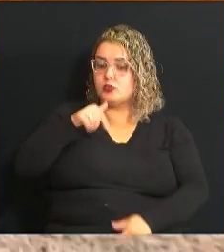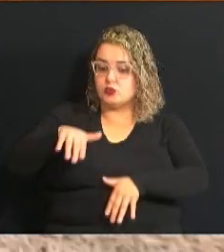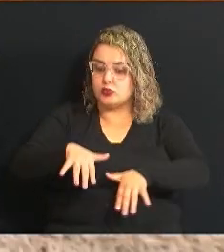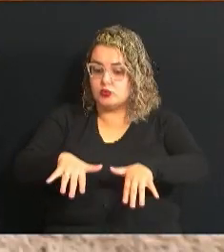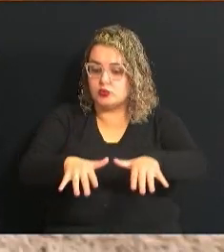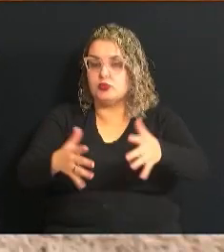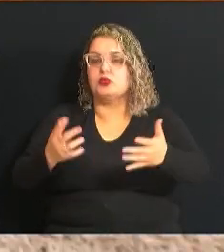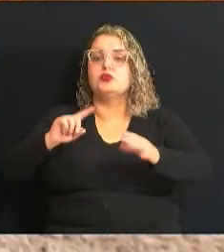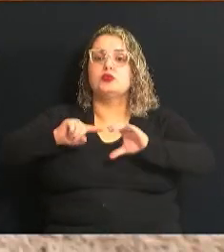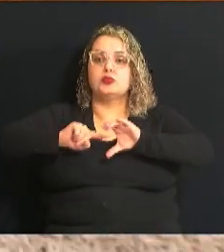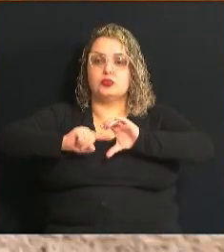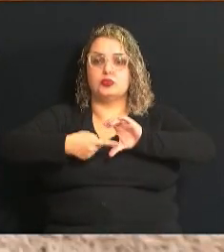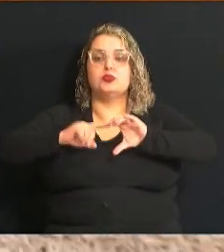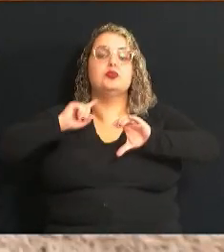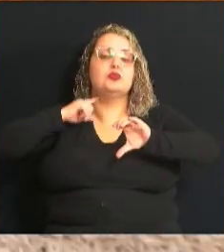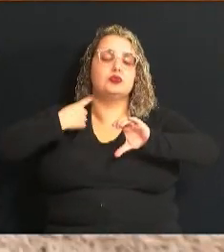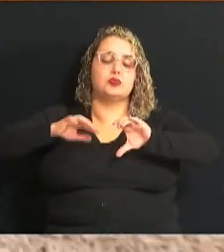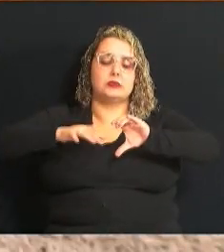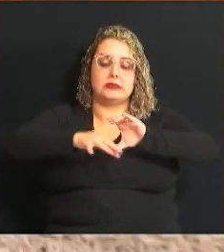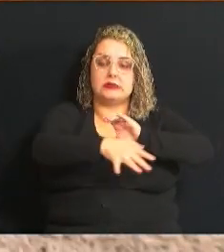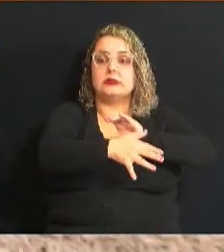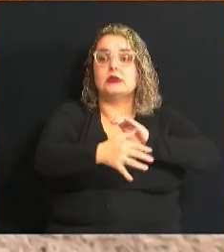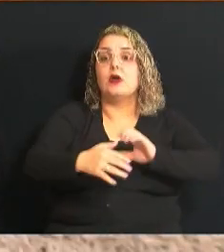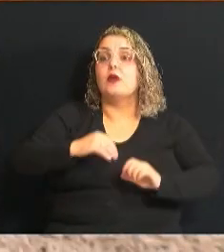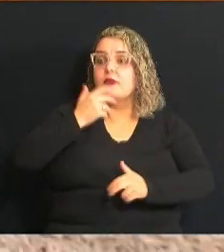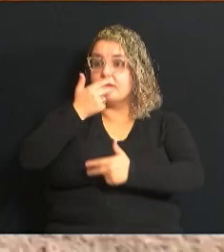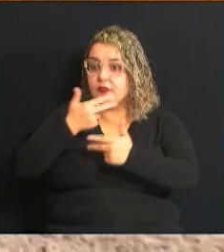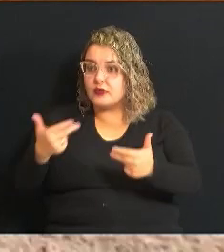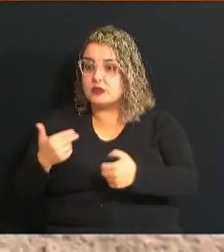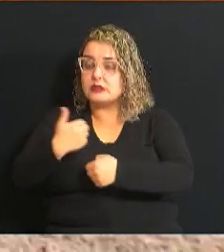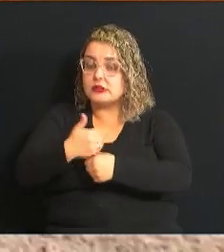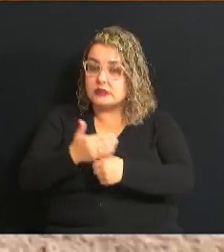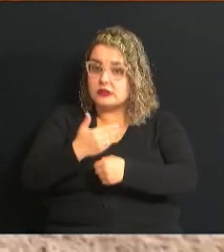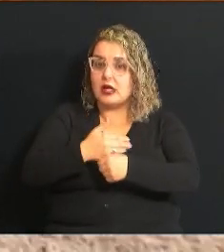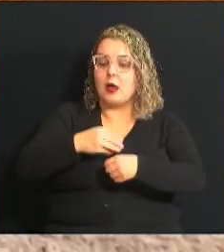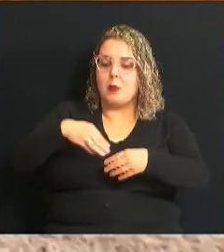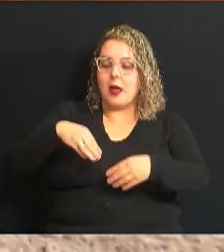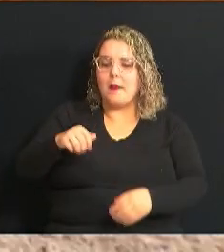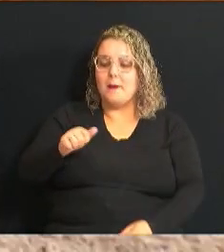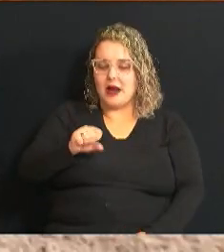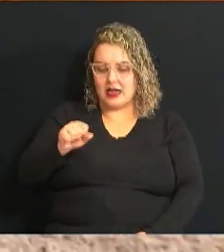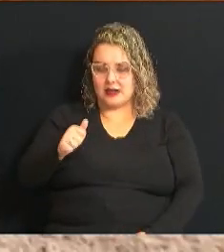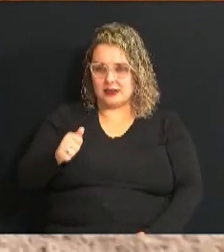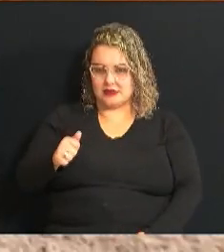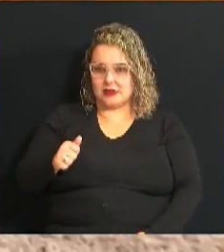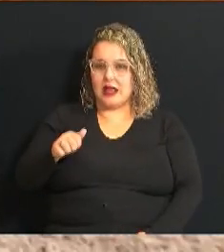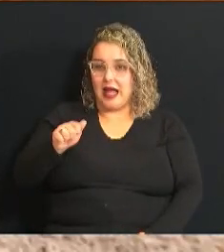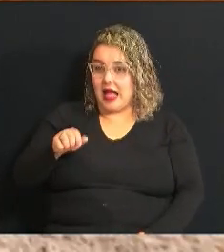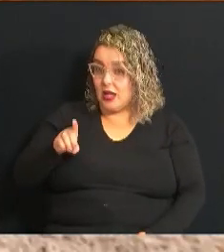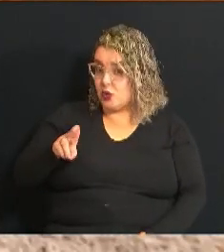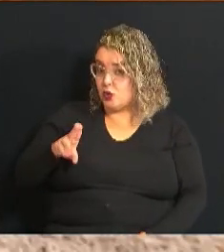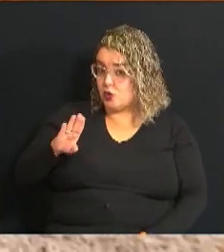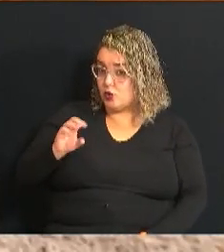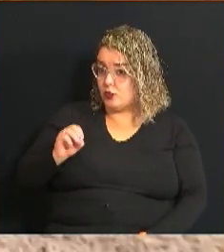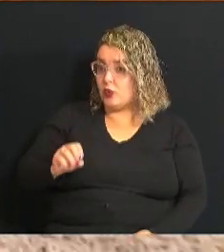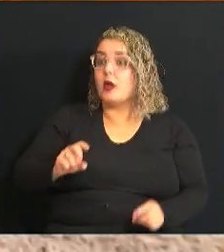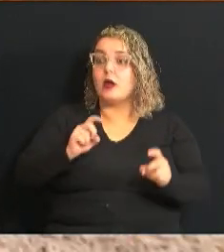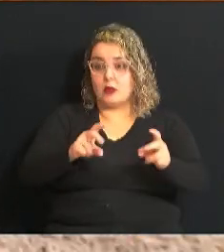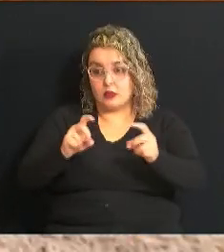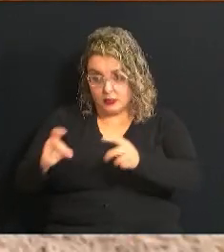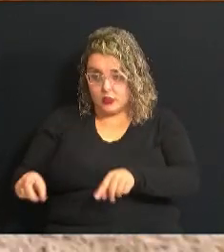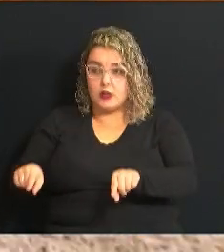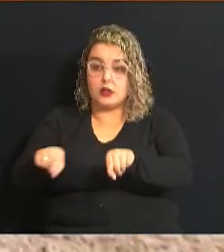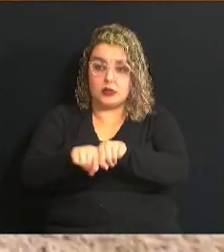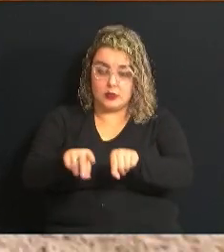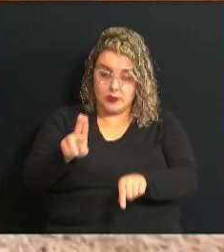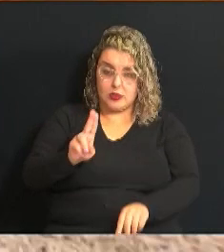verduras e transforma tudo isso em uma massa, o adubo orgânico. Esse fertilizante pronto é comercializado e também usado